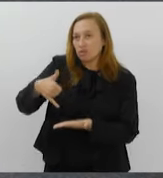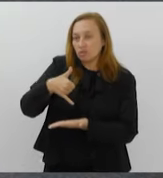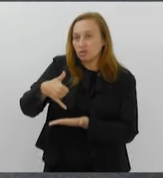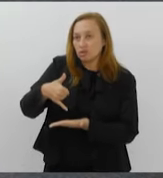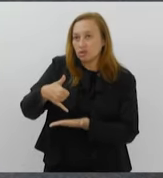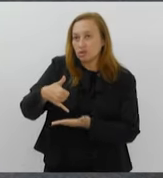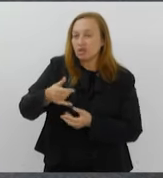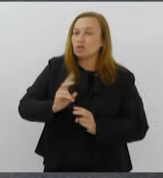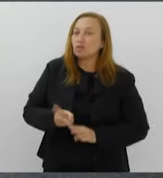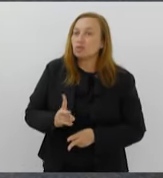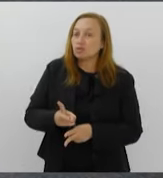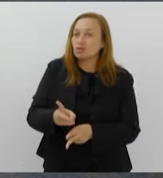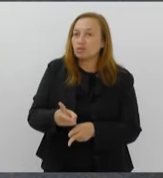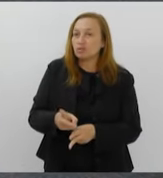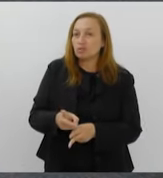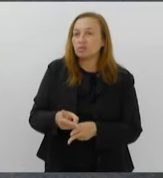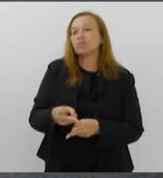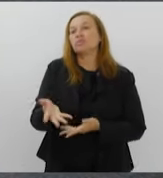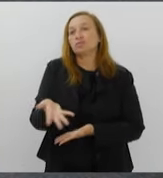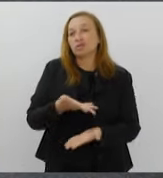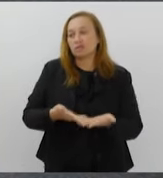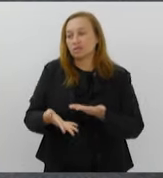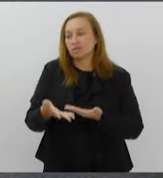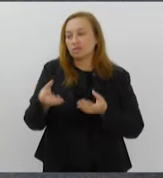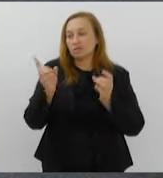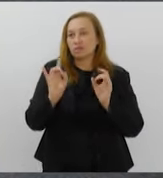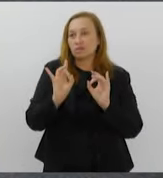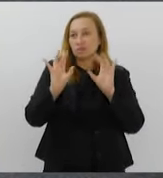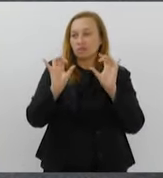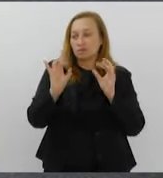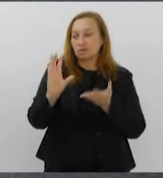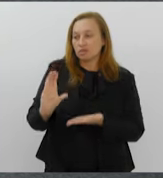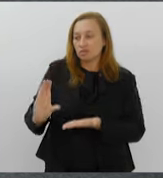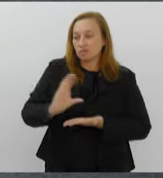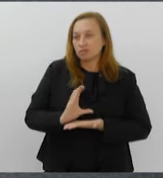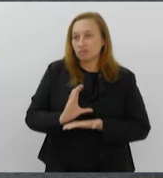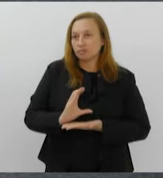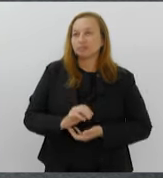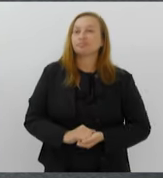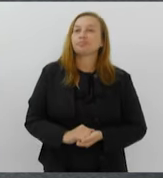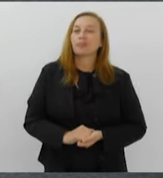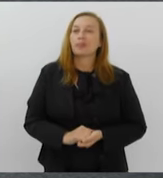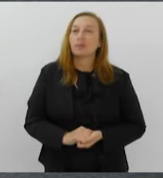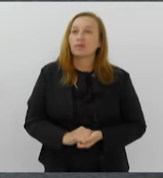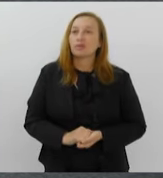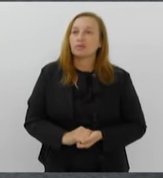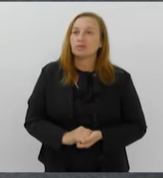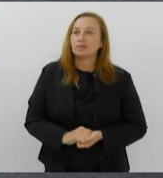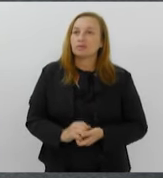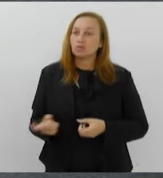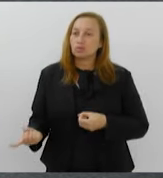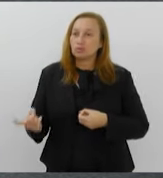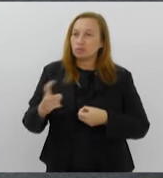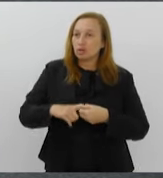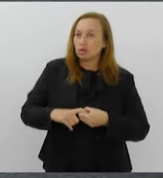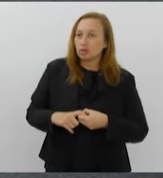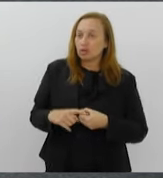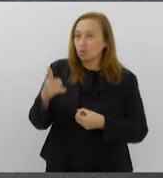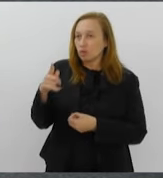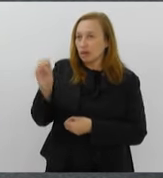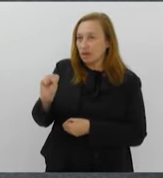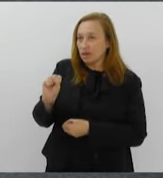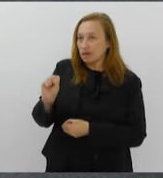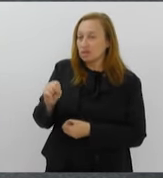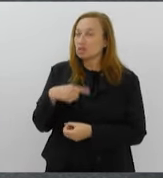ganhar uma royalties participação especial. Esquece ela, que quando ela reinjeta o gás, nós